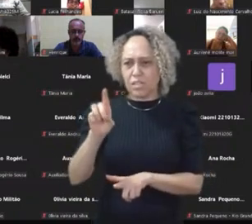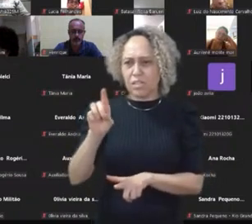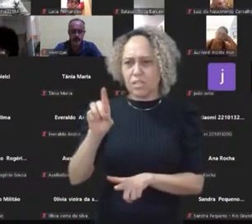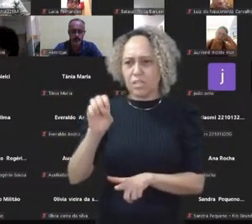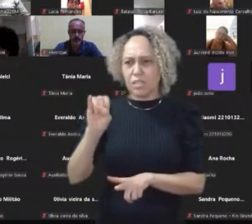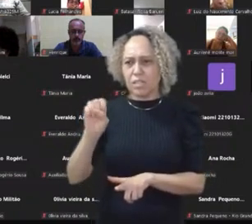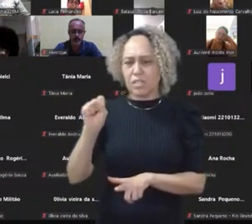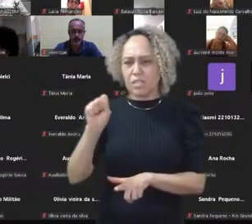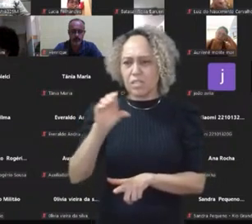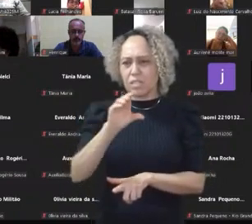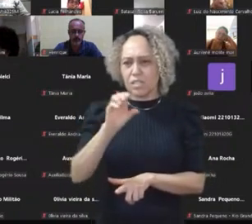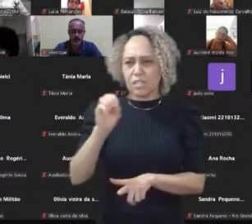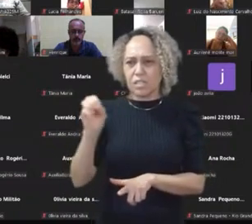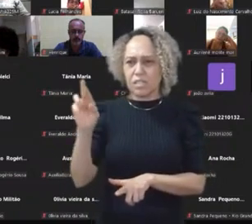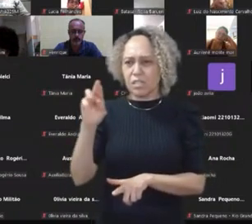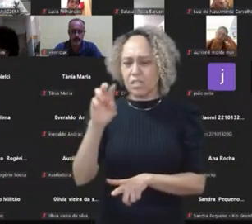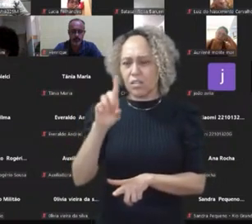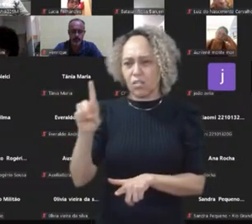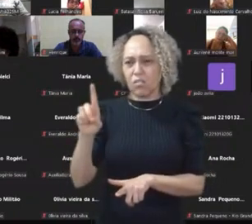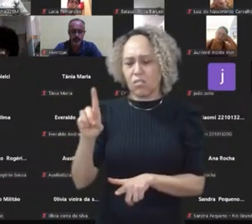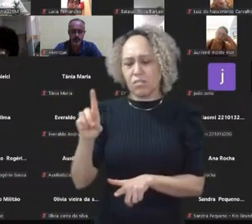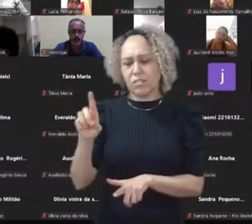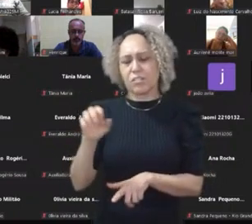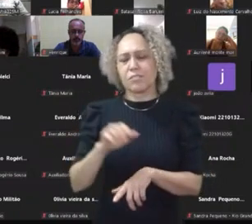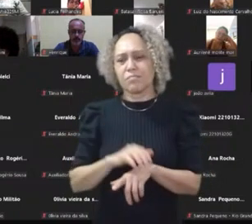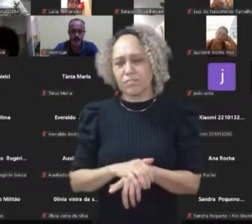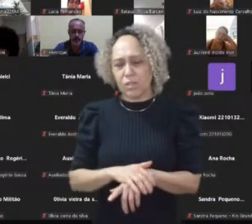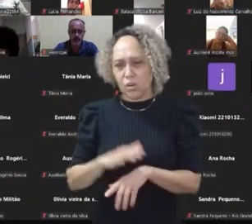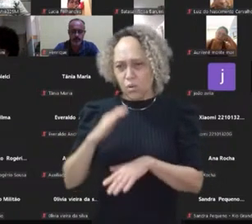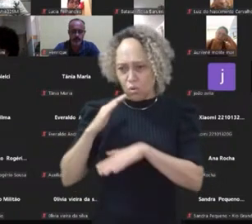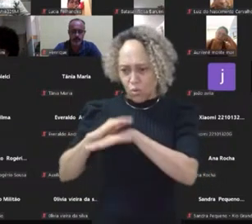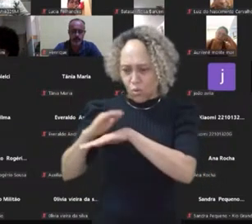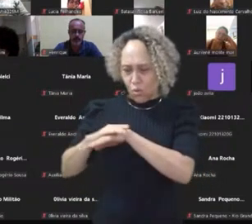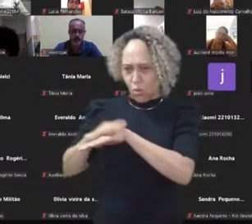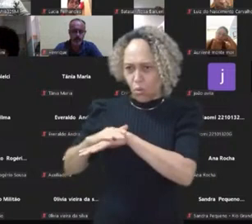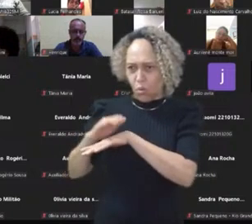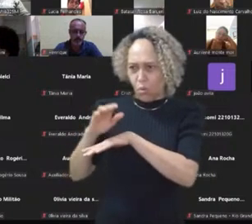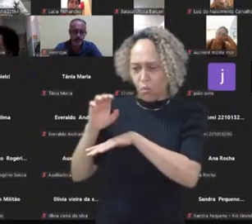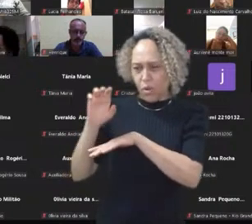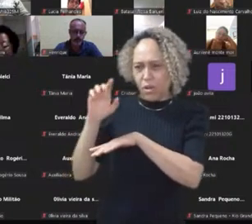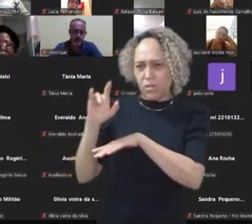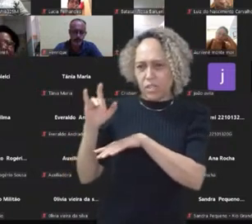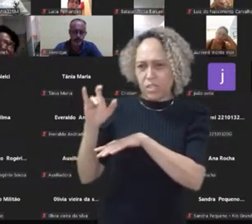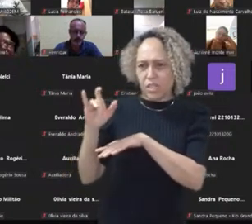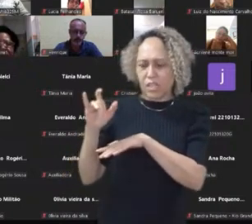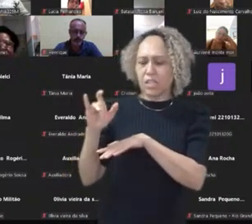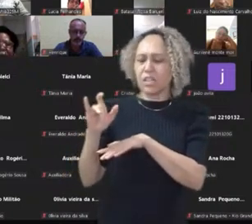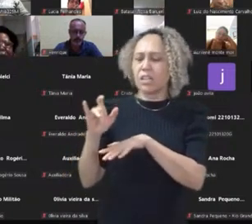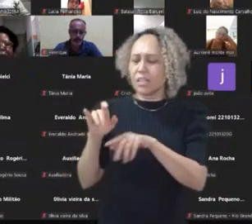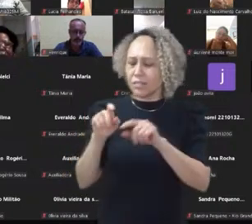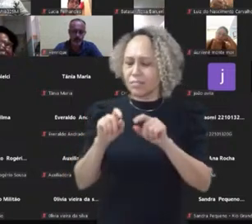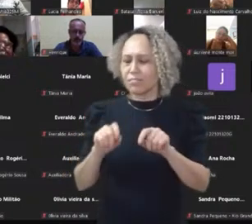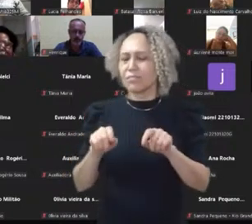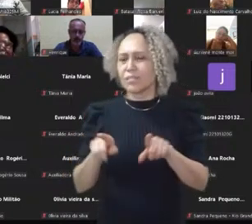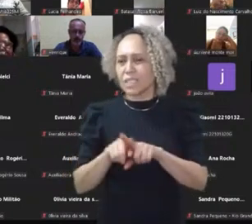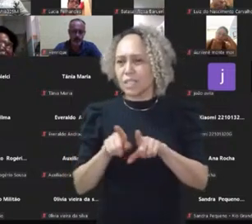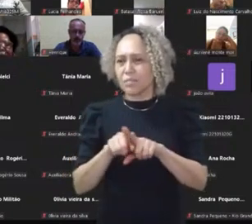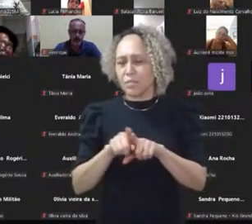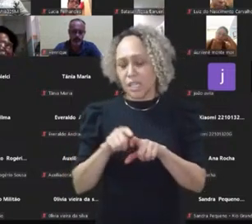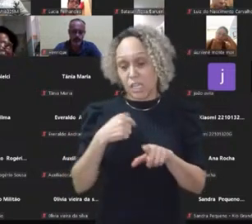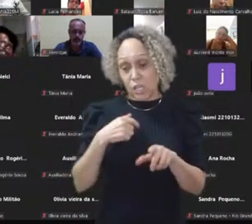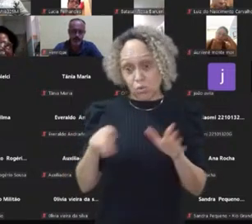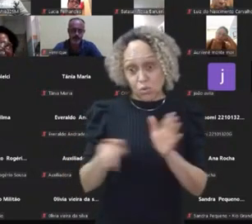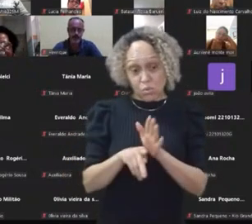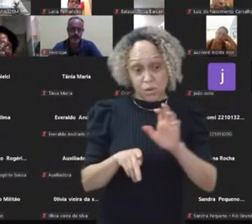dessas coisas eu recebi na minha no meu Instagram eu sou de esquerda tudo é de esquerda mas eu recebi ali fique rico fazendo cortes do Pablo